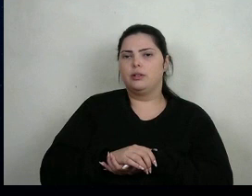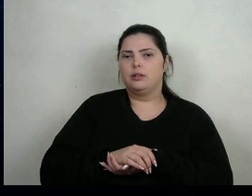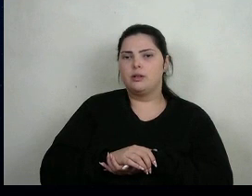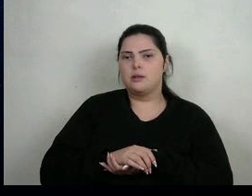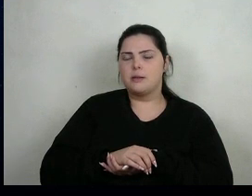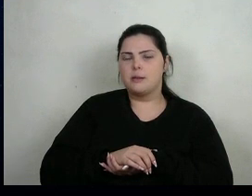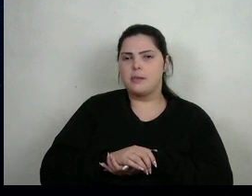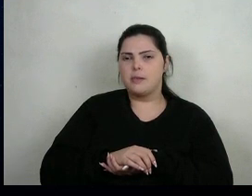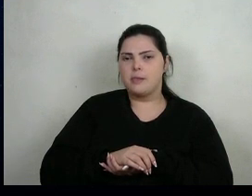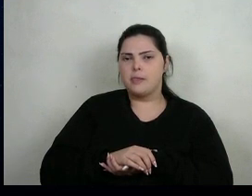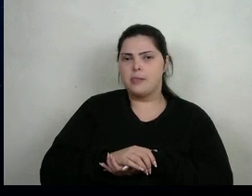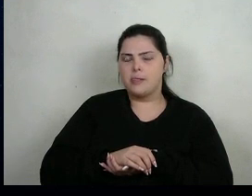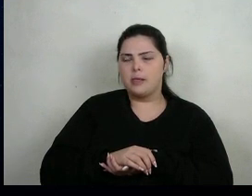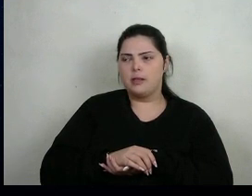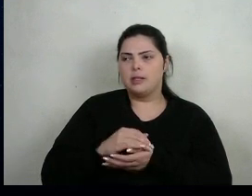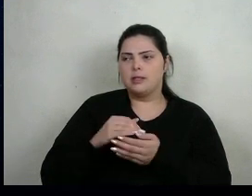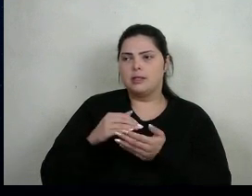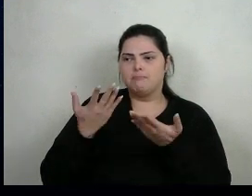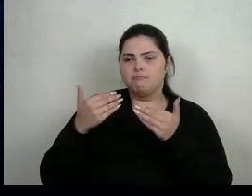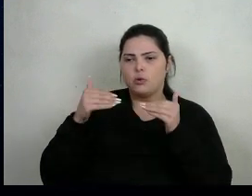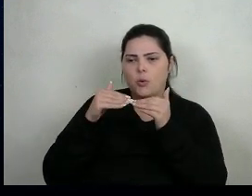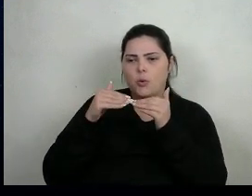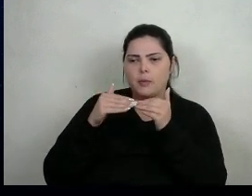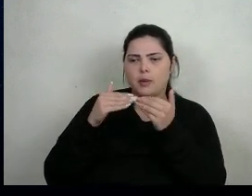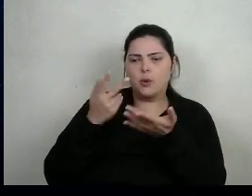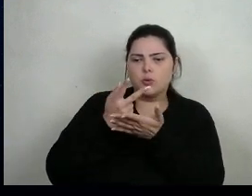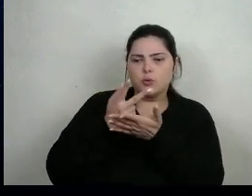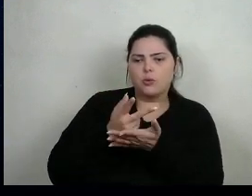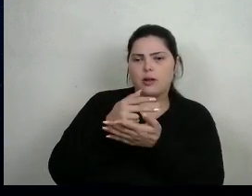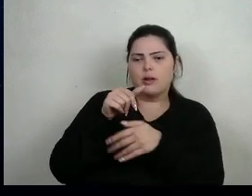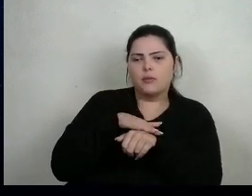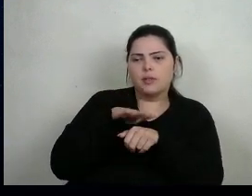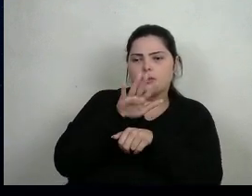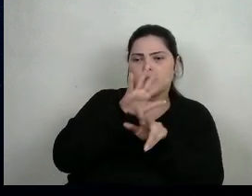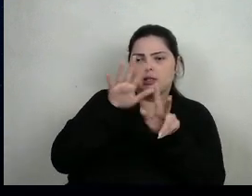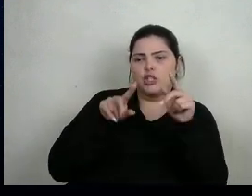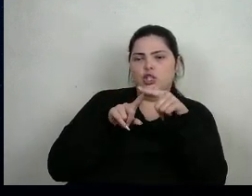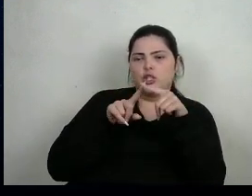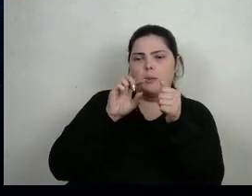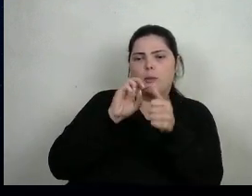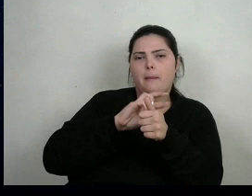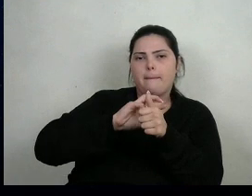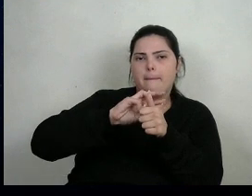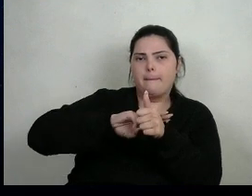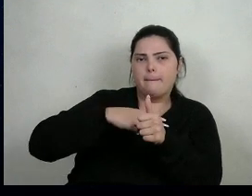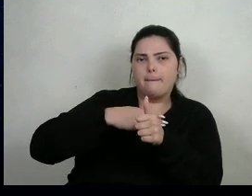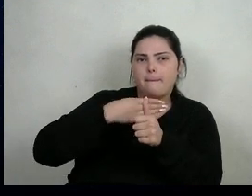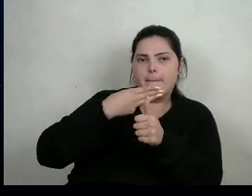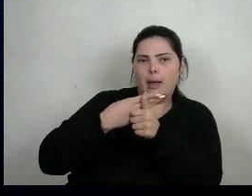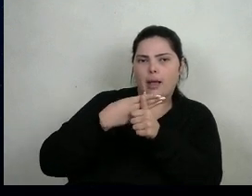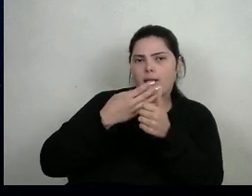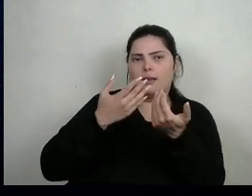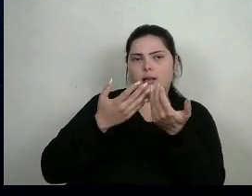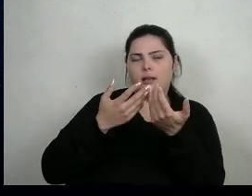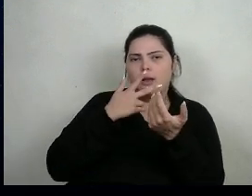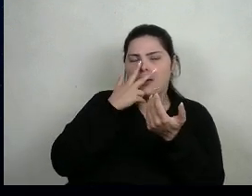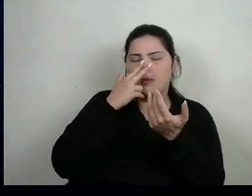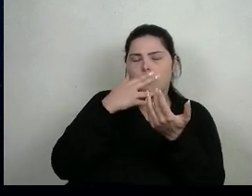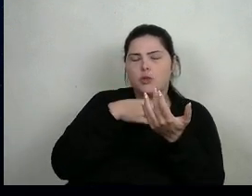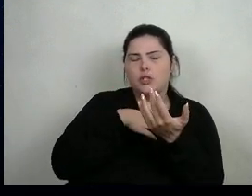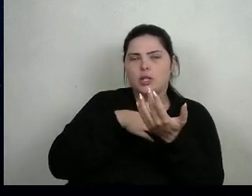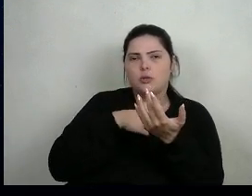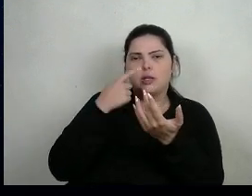Será que faz sentido a gente continuar falando desse tipo de métrica como forma de medir